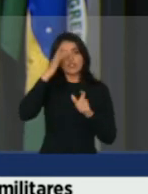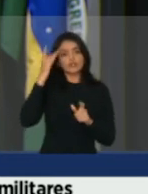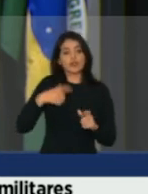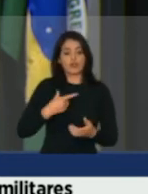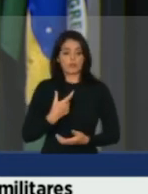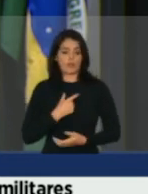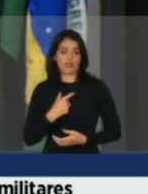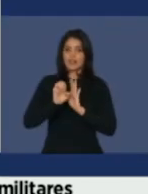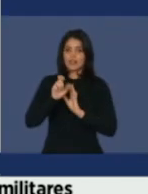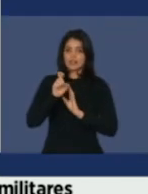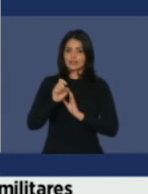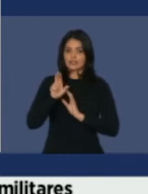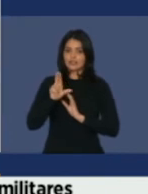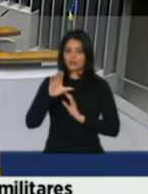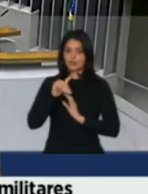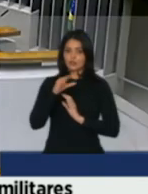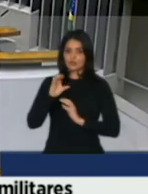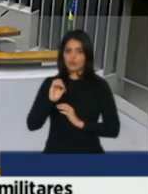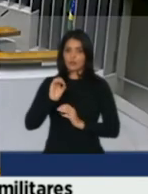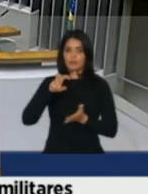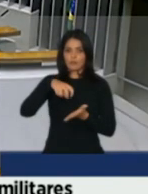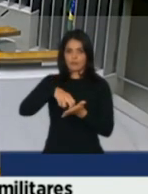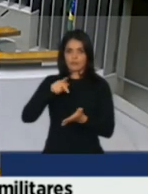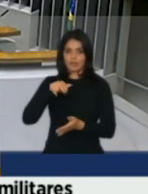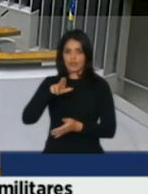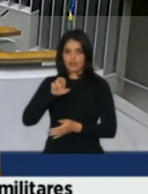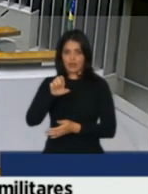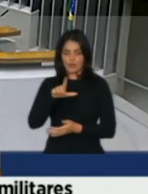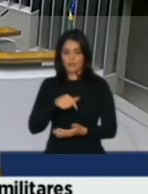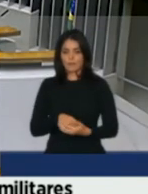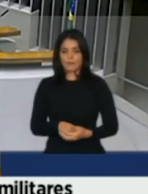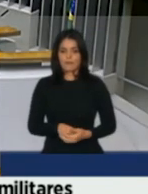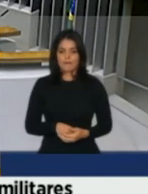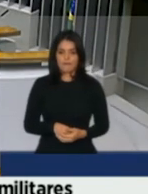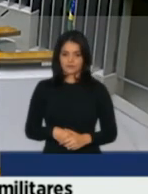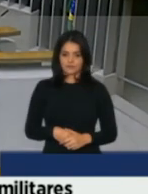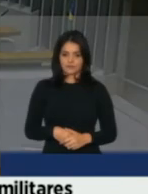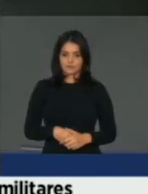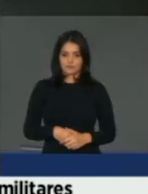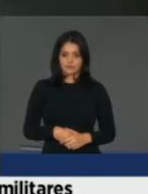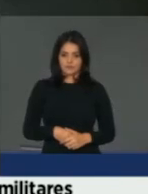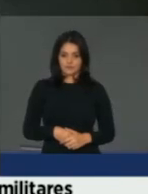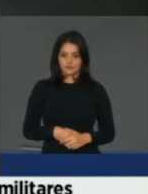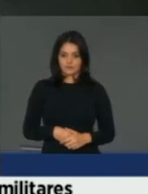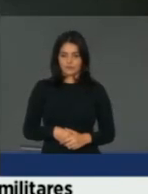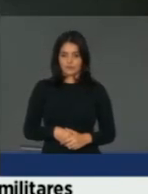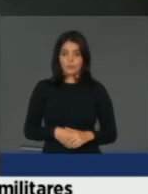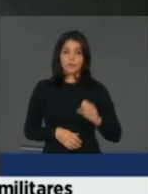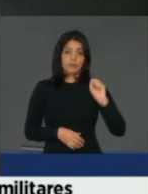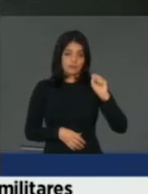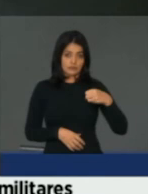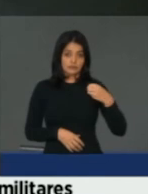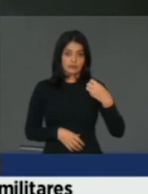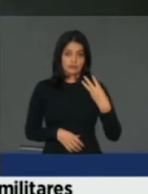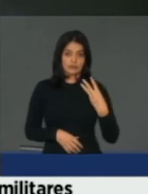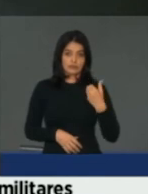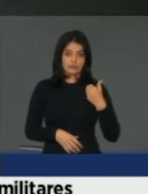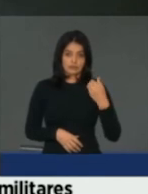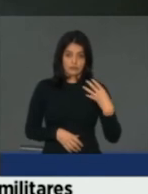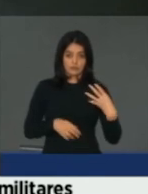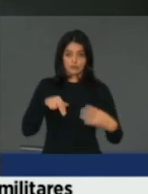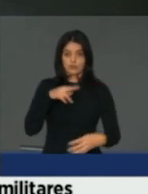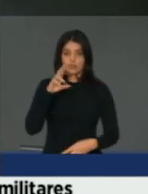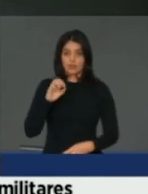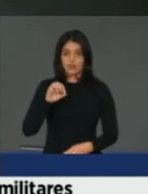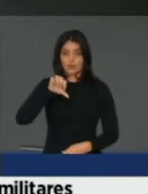matar policiais. Obrigado, deputado. Encerrada a votação. Sim, 314, não,